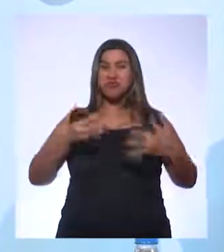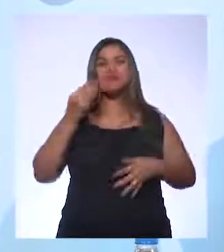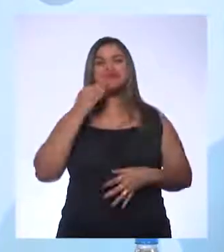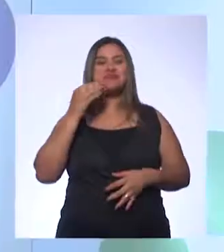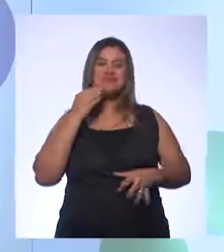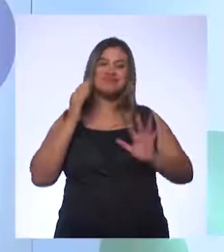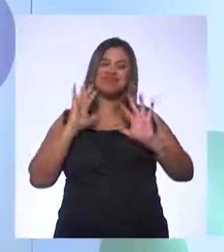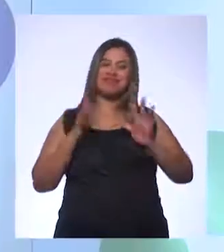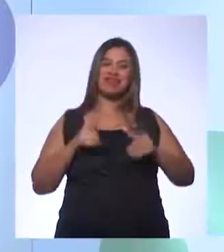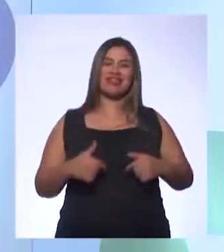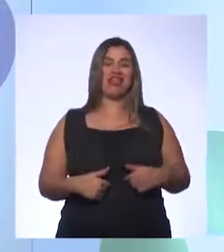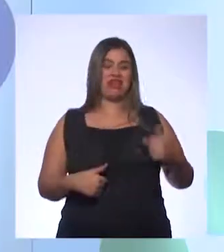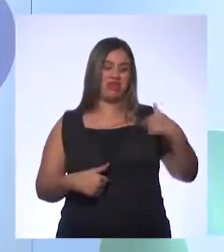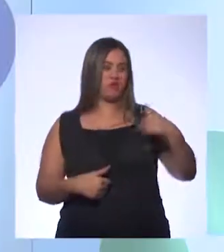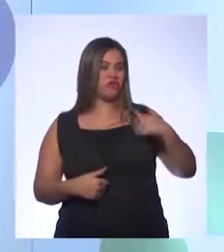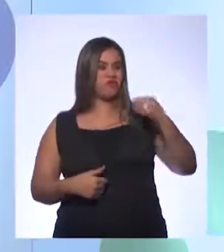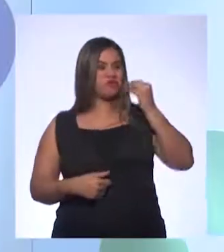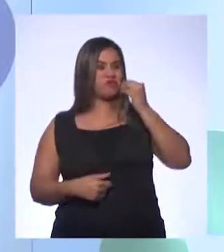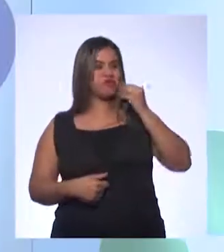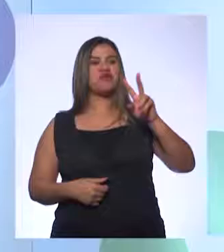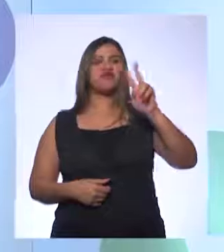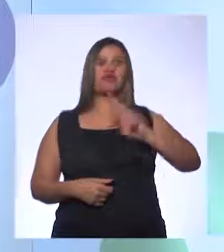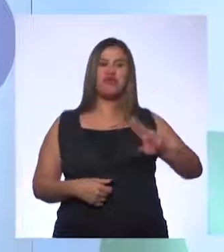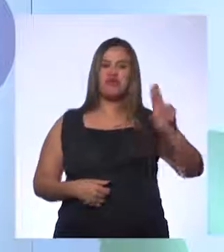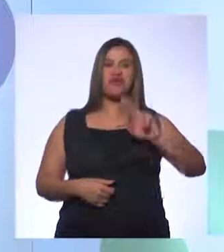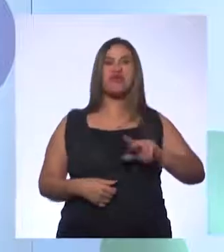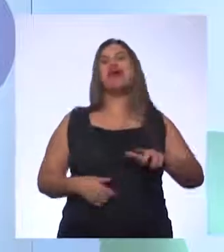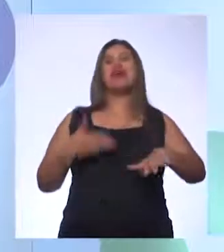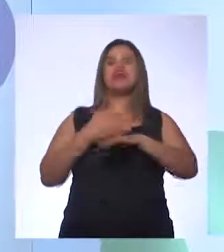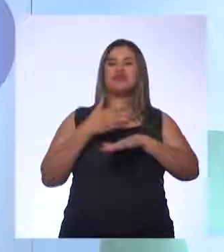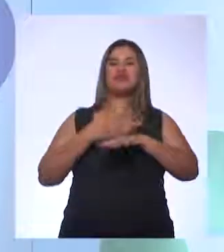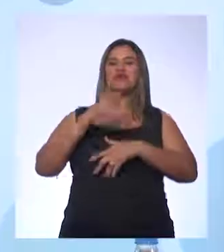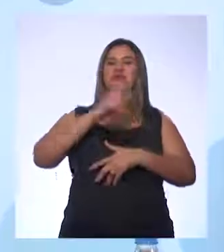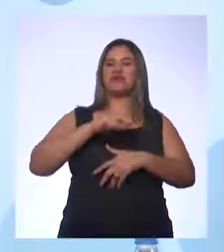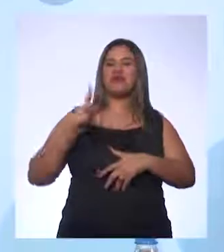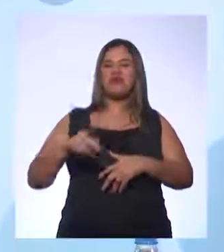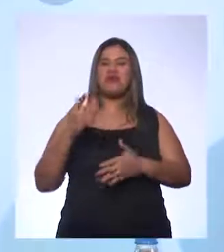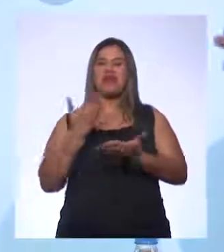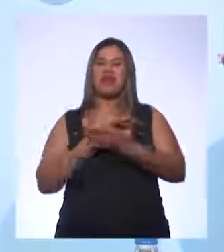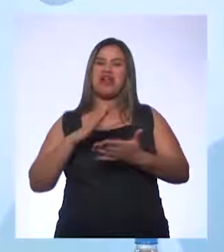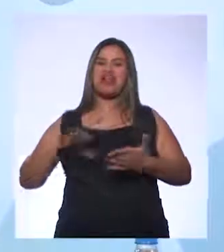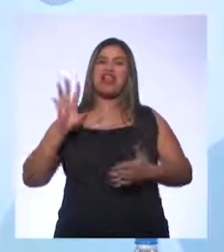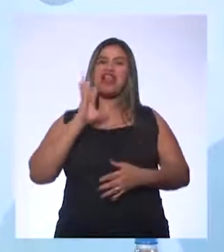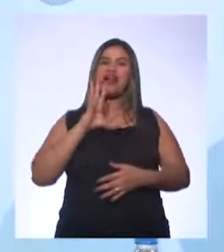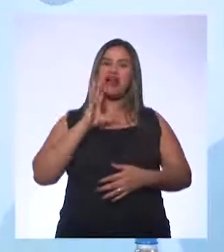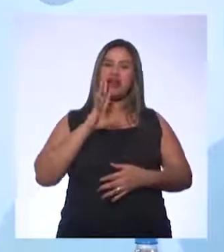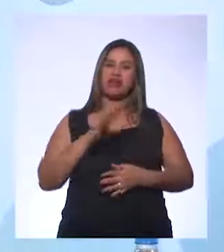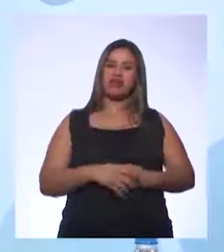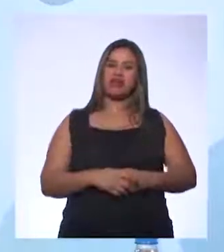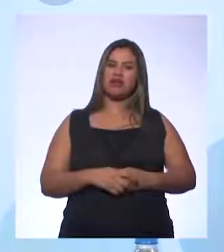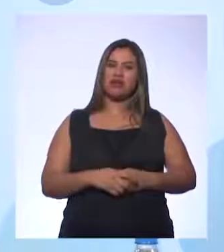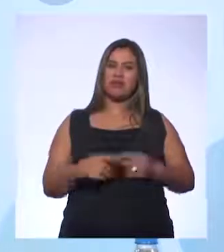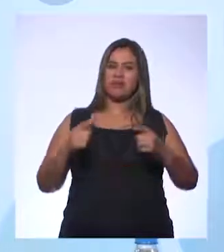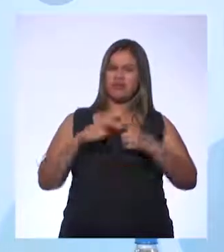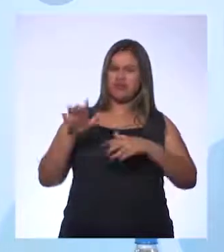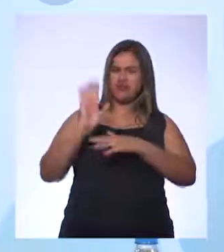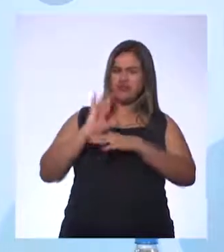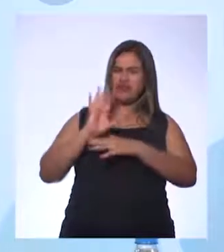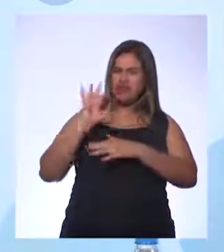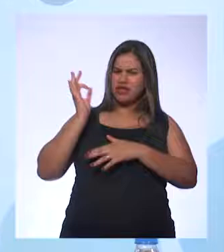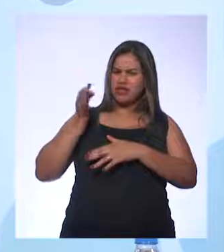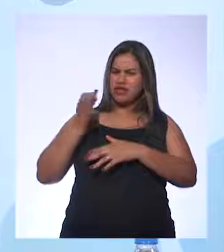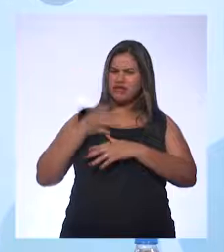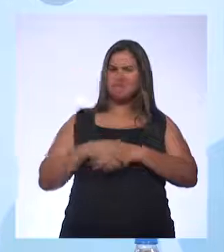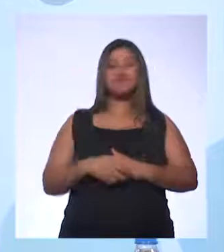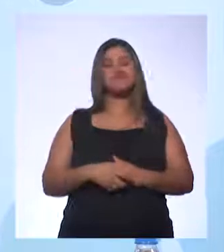vez. Eu fiz uma vez, funcionou. Certo. Nossa, entrou Funcionou? Professor, entrou aluno, foi bem legal. Ai, super. E, assim, essa mãozinha testando, aparece né? no vídeo, é isso? Aparece um desenho